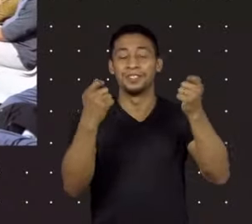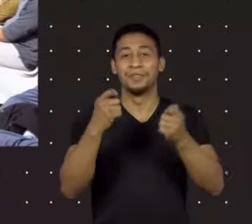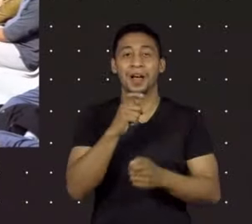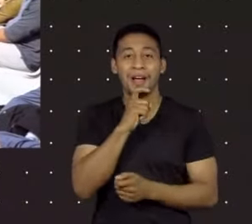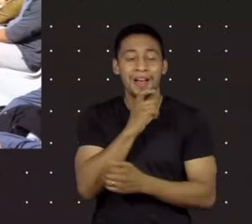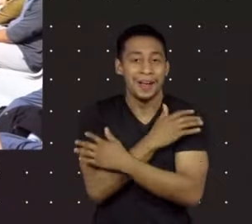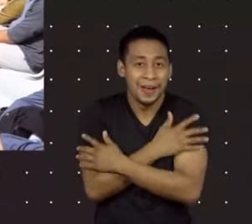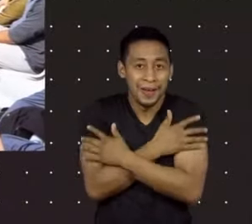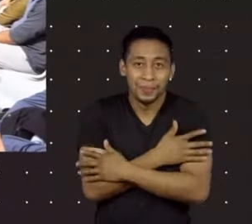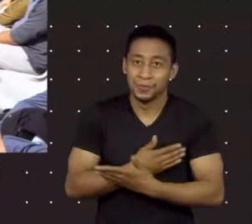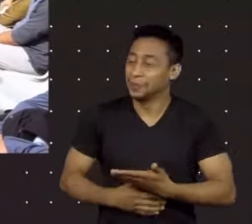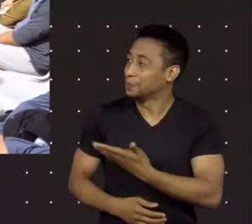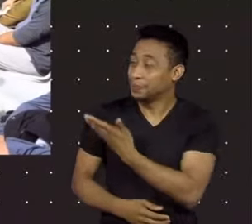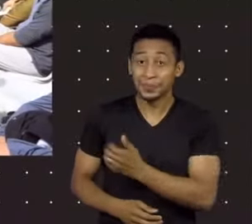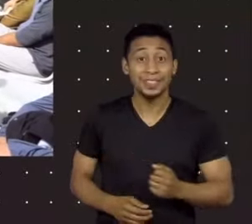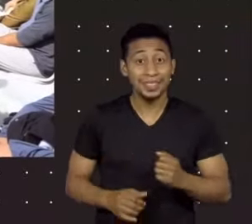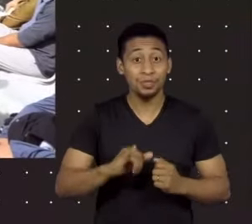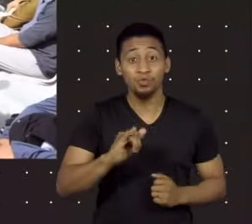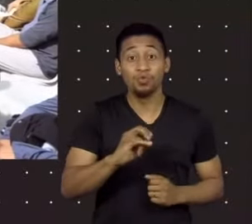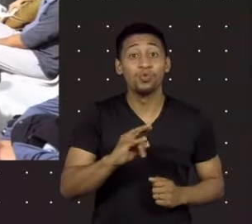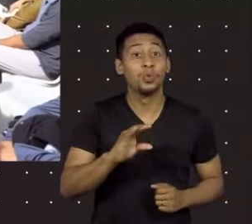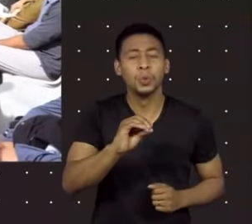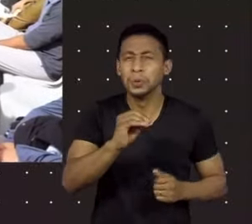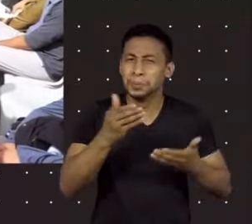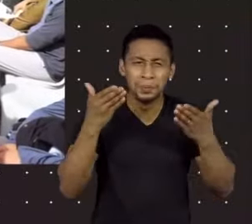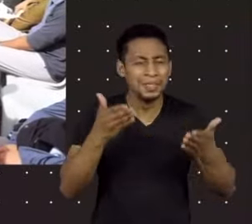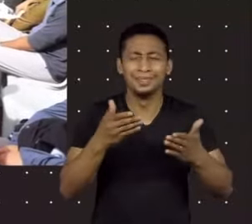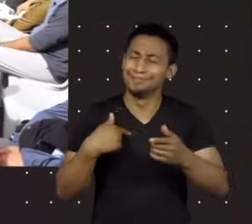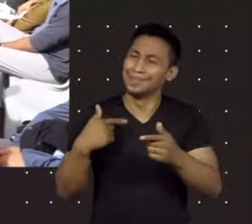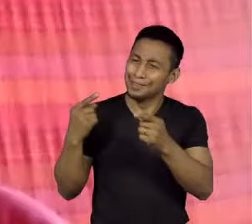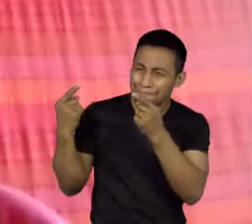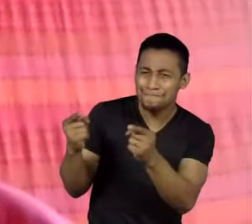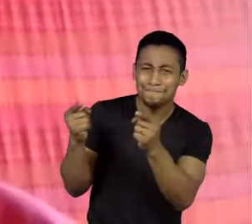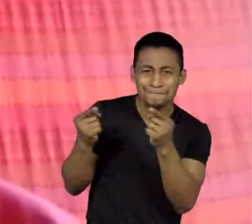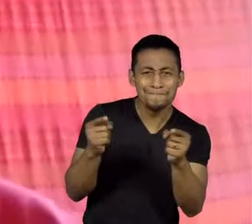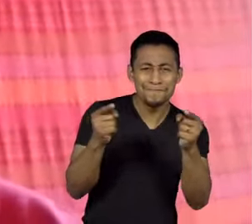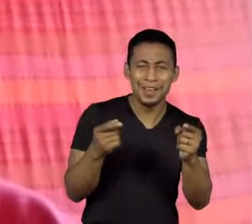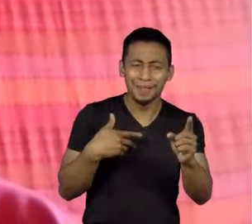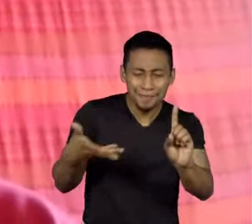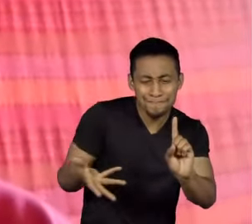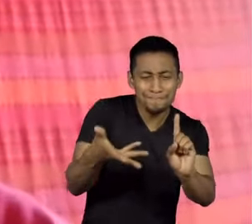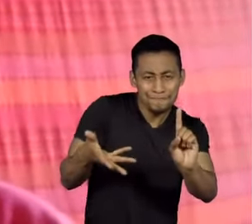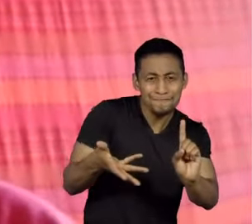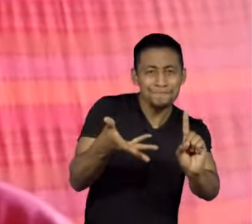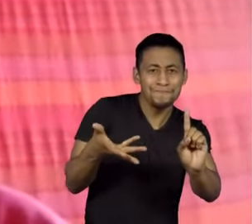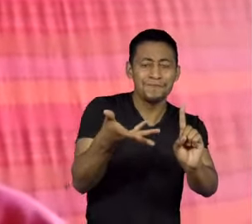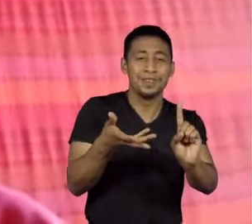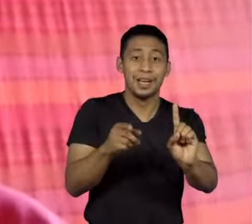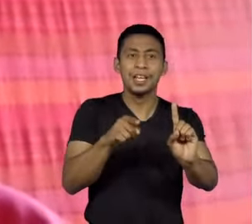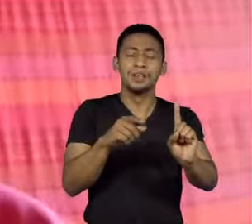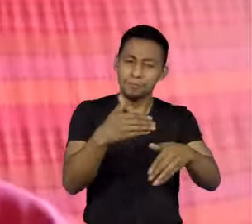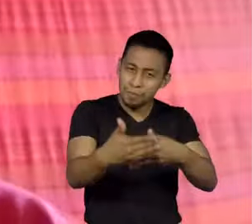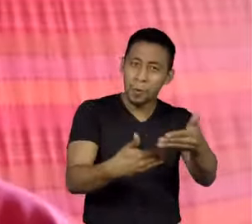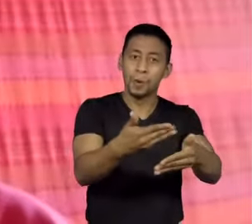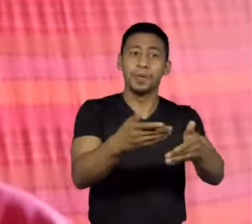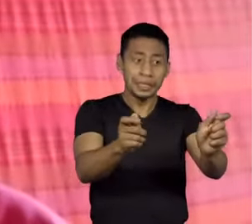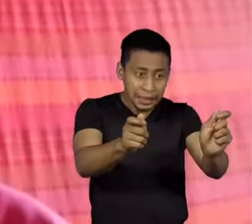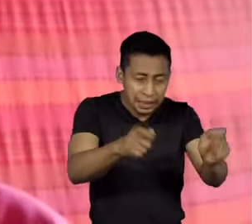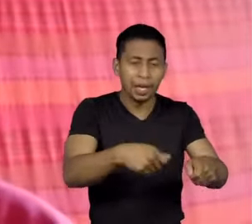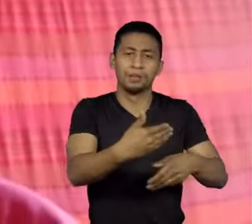Jordão. Enfim, o Júlio Medalha é um grande provocador, é o cara que vai dar o passo adiante naquilo que é